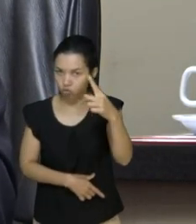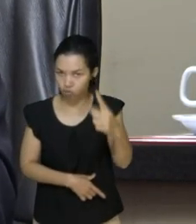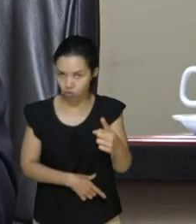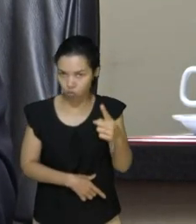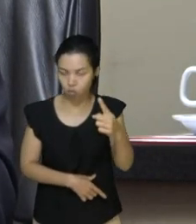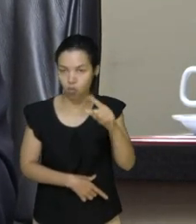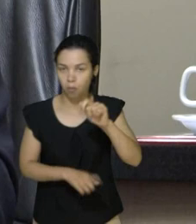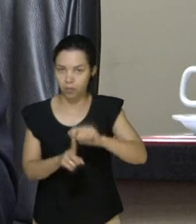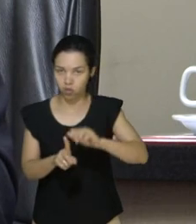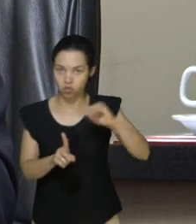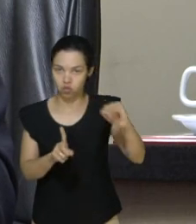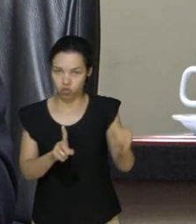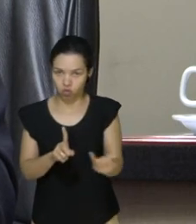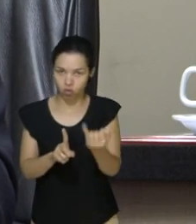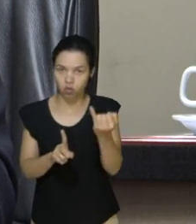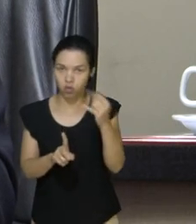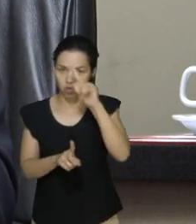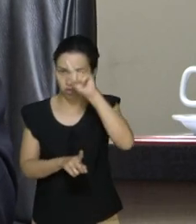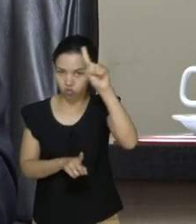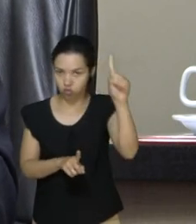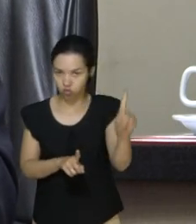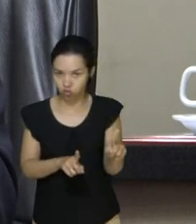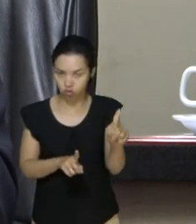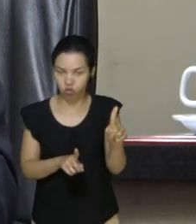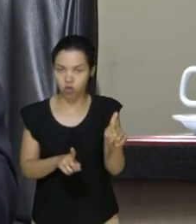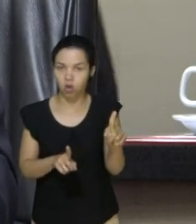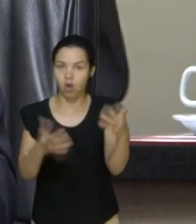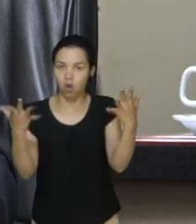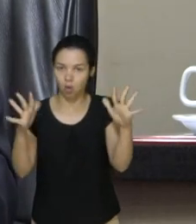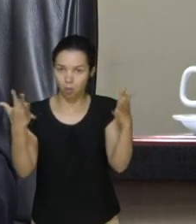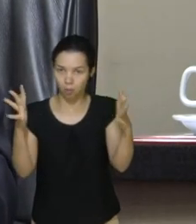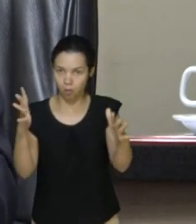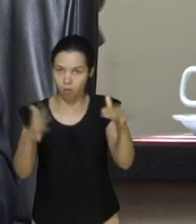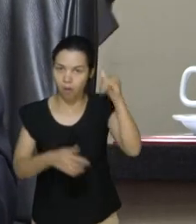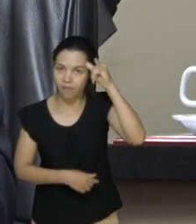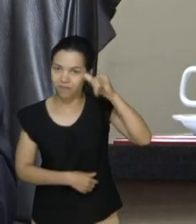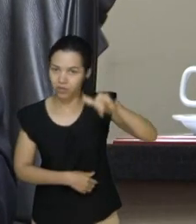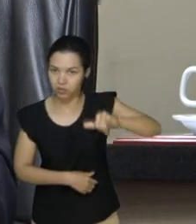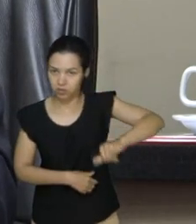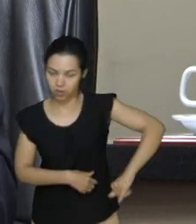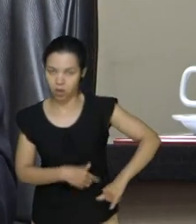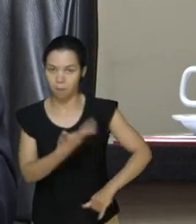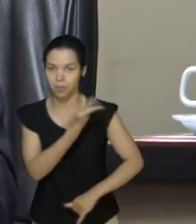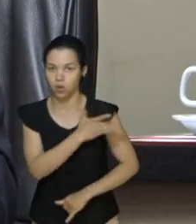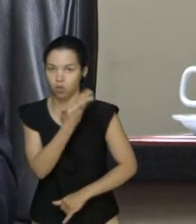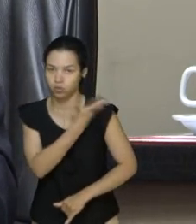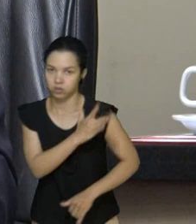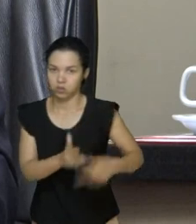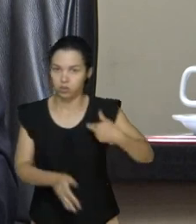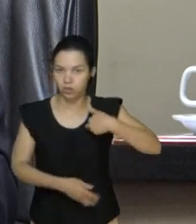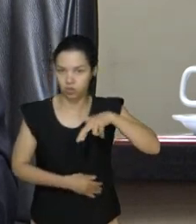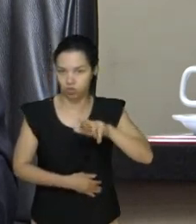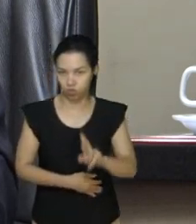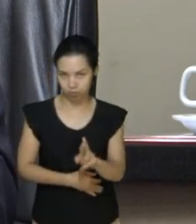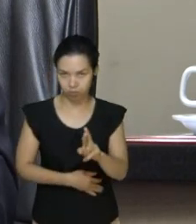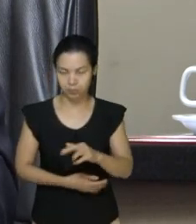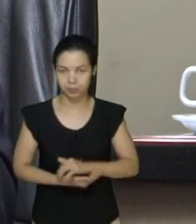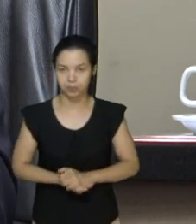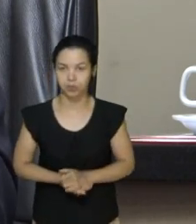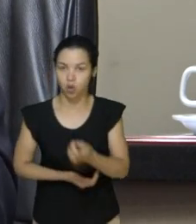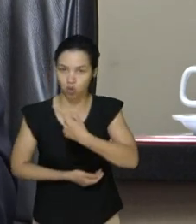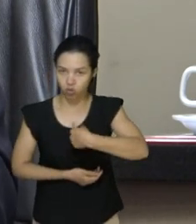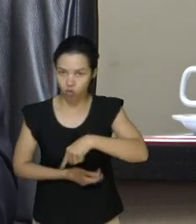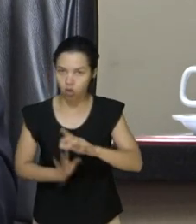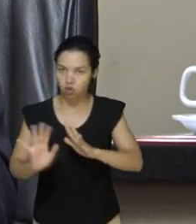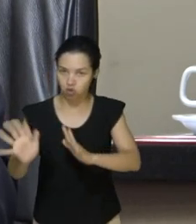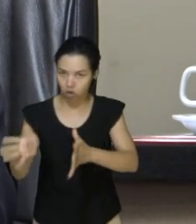dia em comemoração ao Dia Estadual de Combate à Intolerância Religiosa. Nós fizemos várias